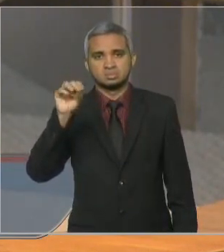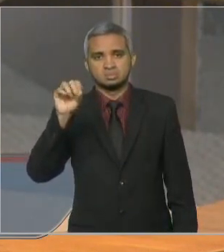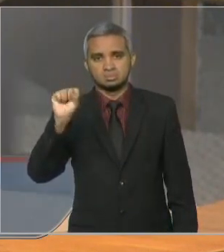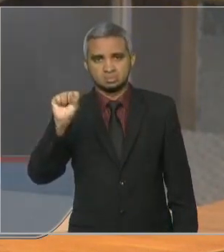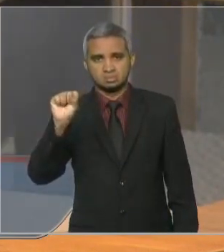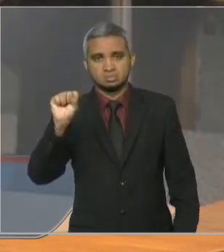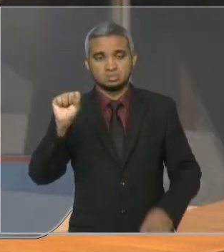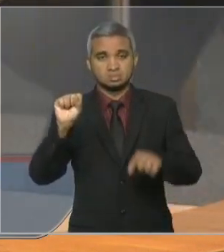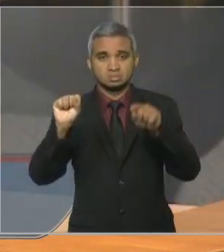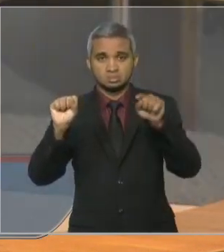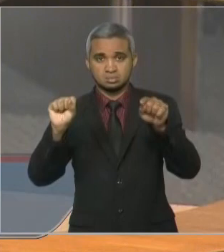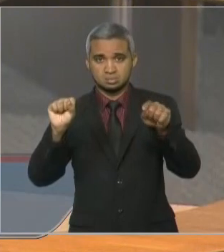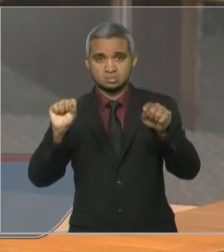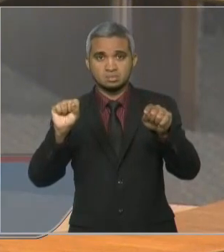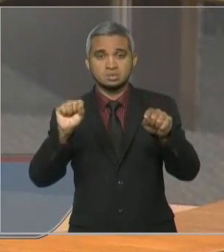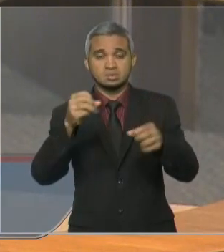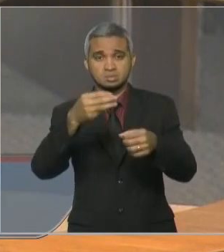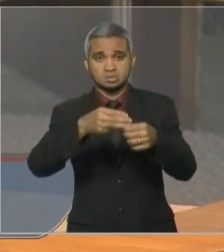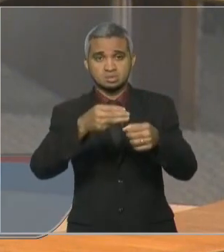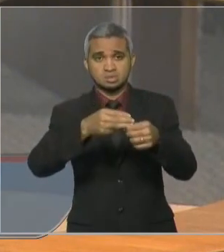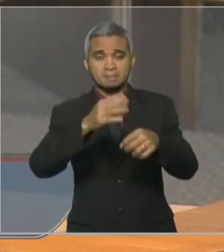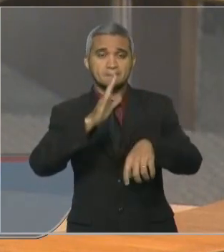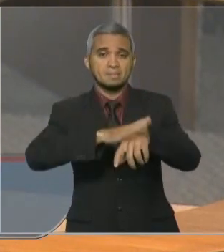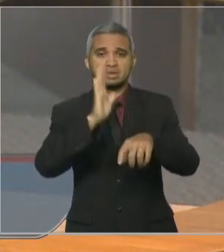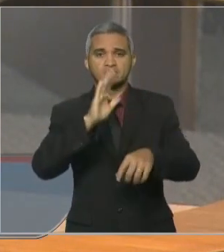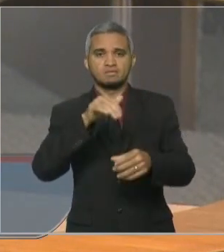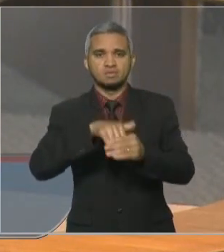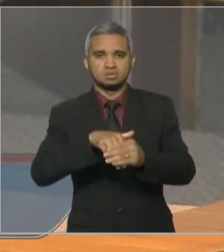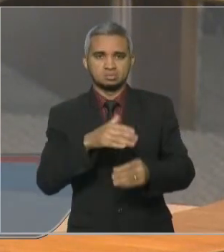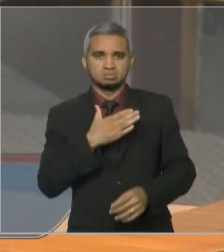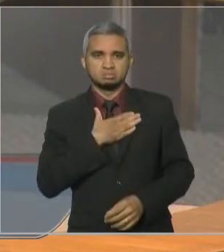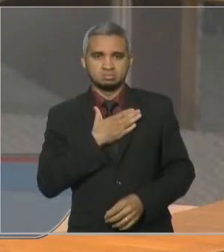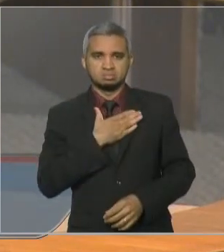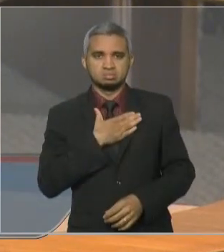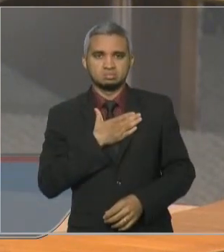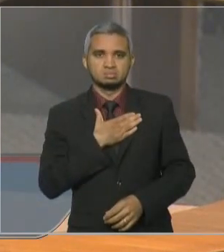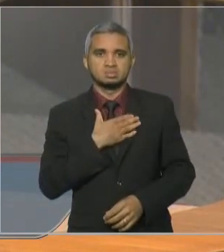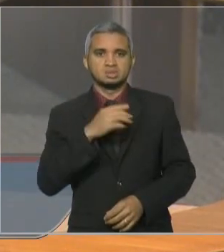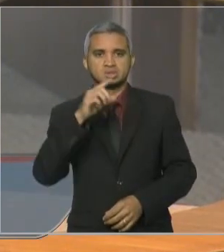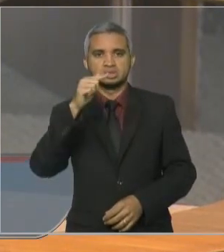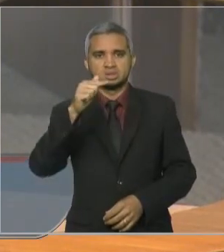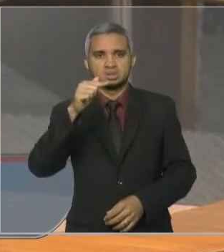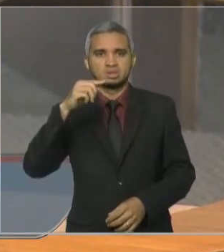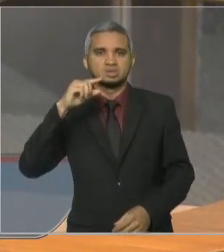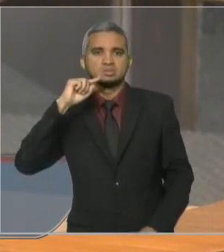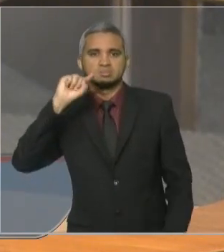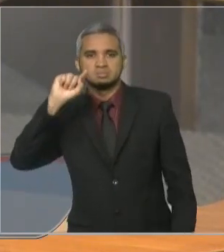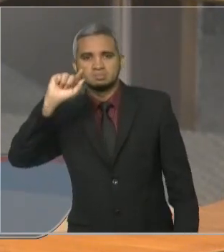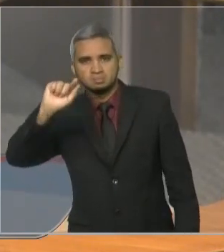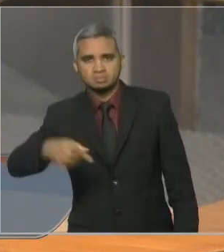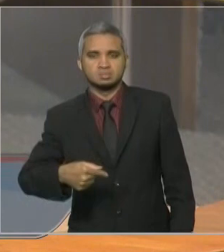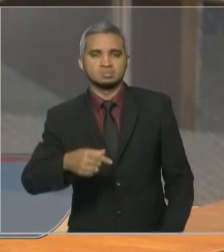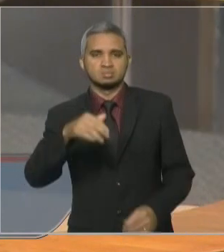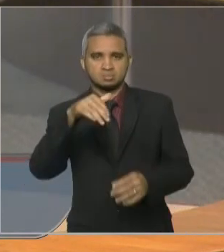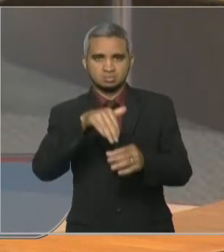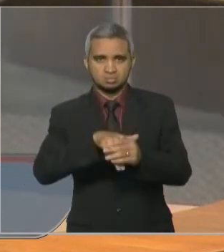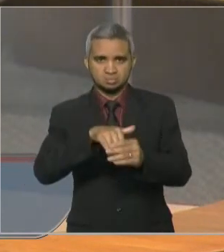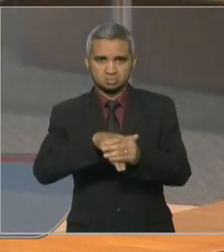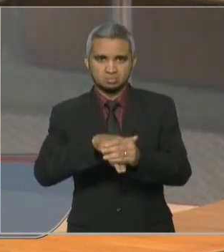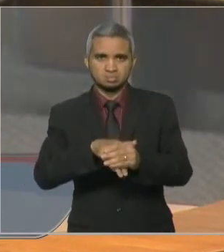votos no Maranhão foi o município que eu tive mais votos, mais de 7 mil votos. E lá,